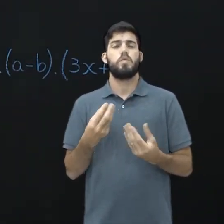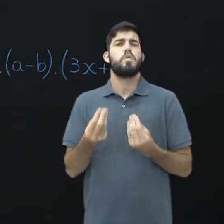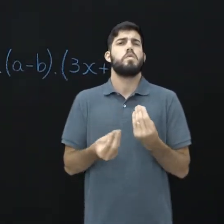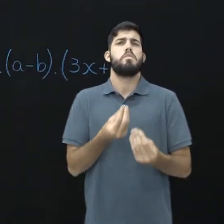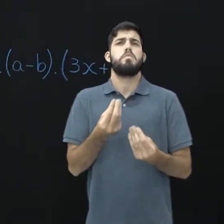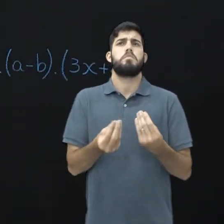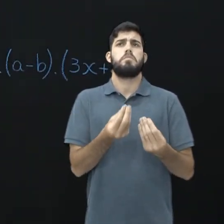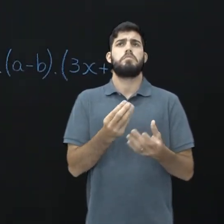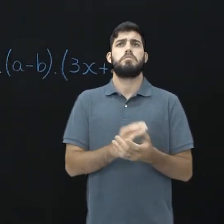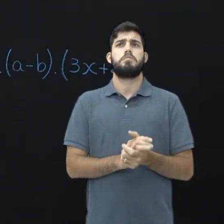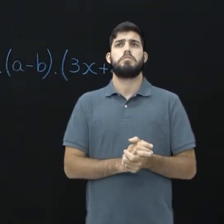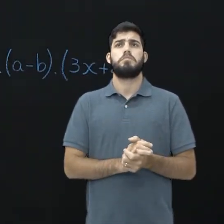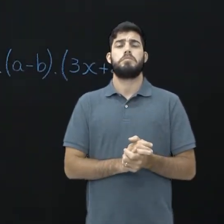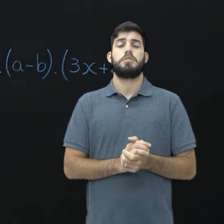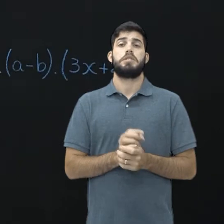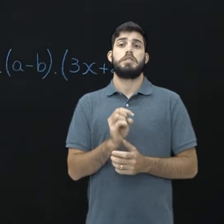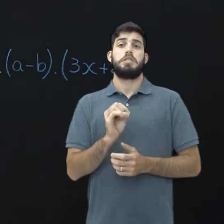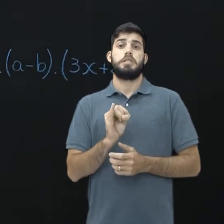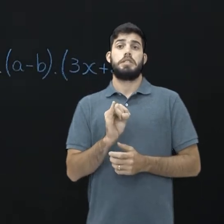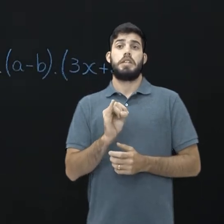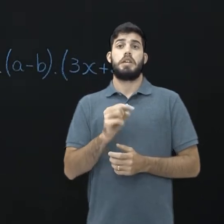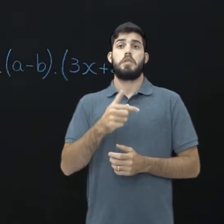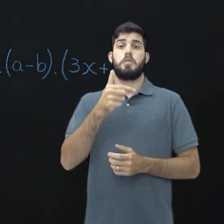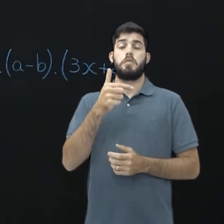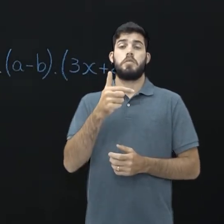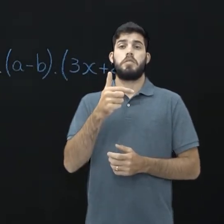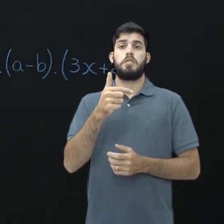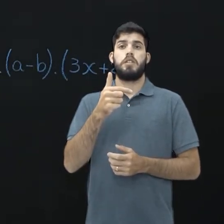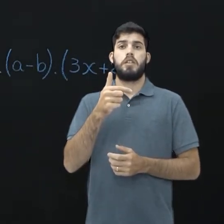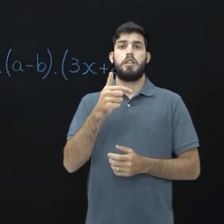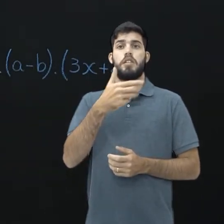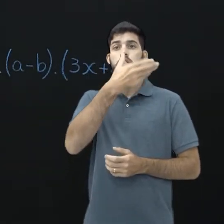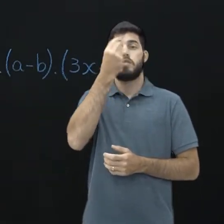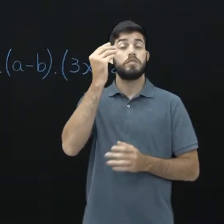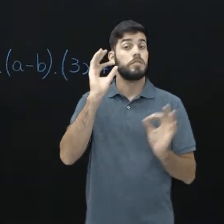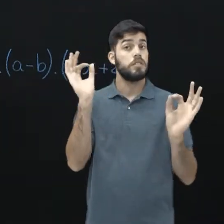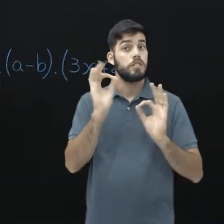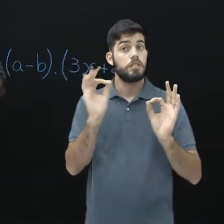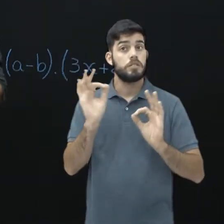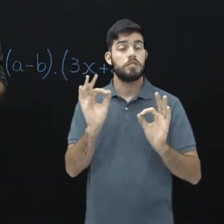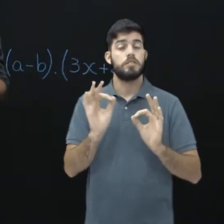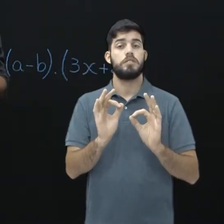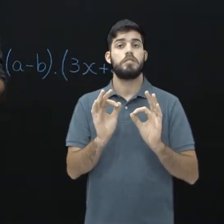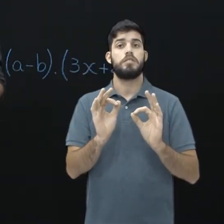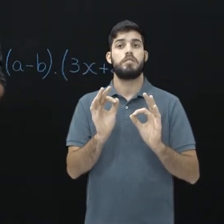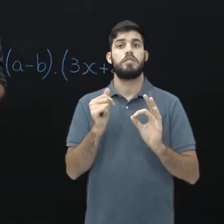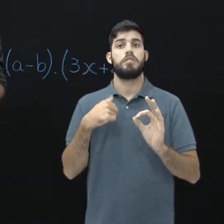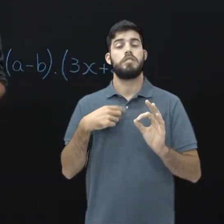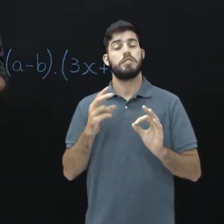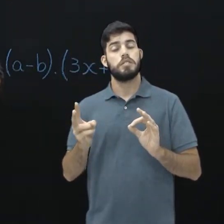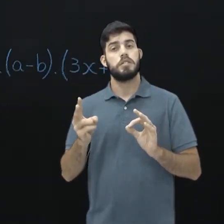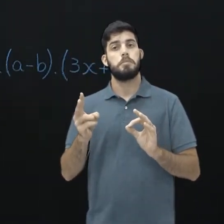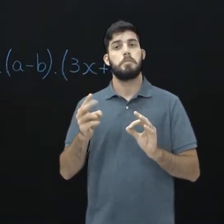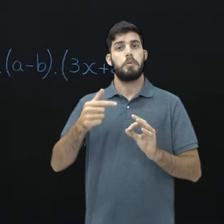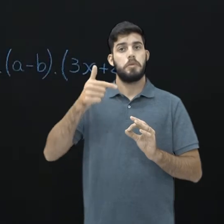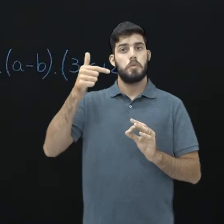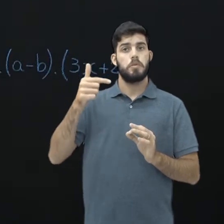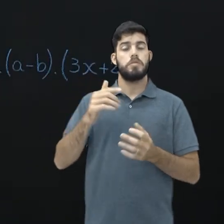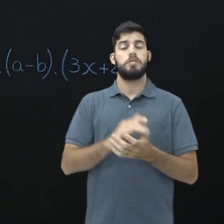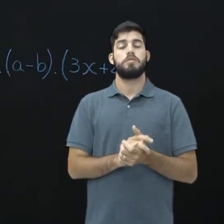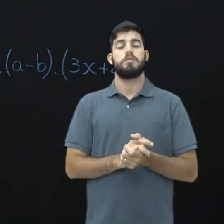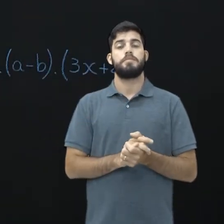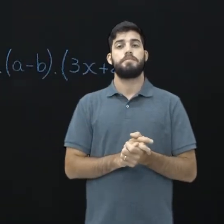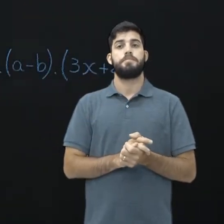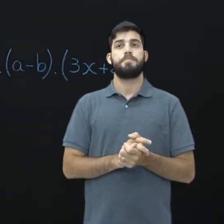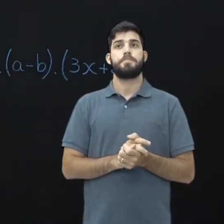ficar? Bem, se é raiz quadrada, não esqueçam que o seu índice é igual a 2. E para que a